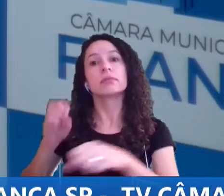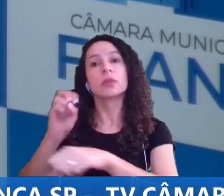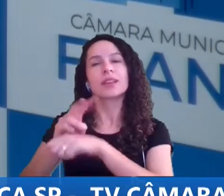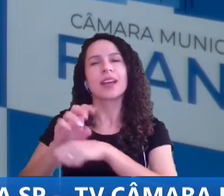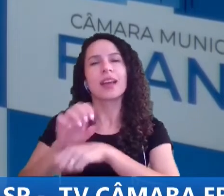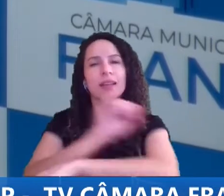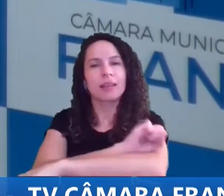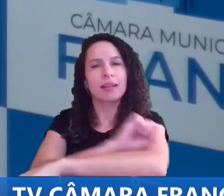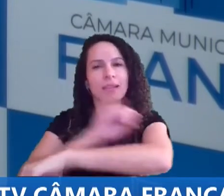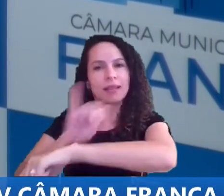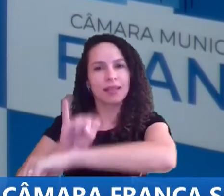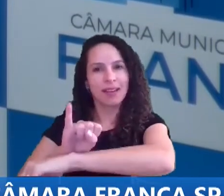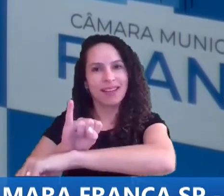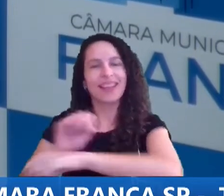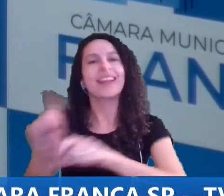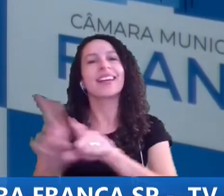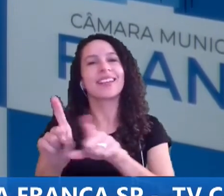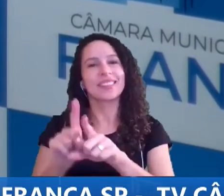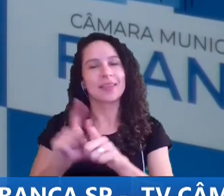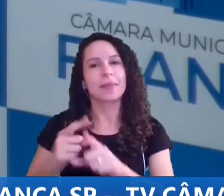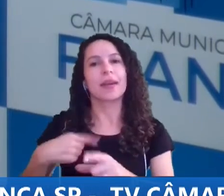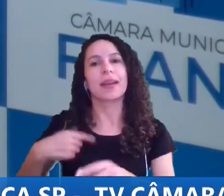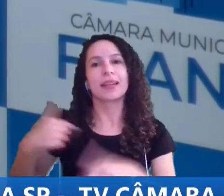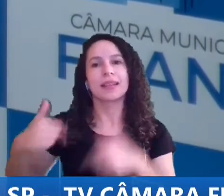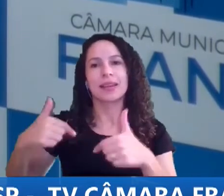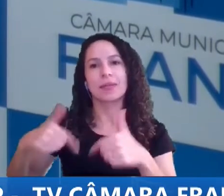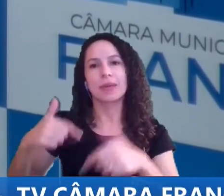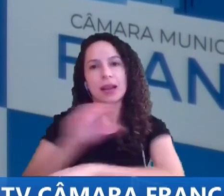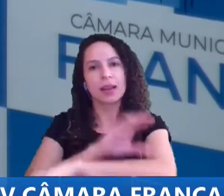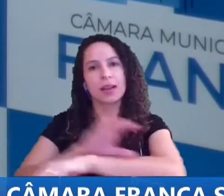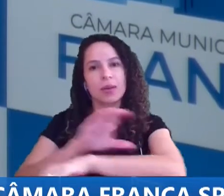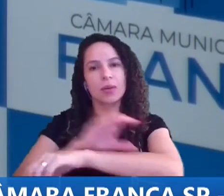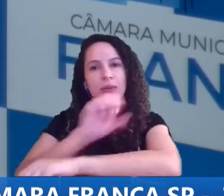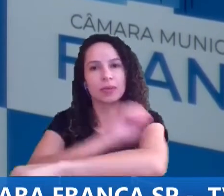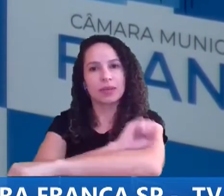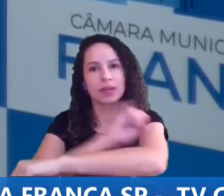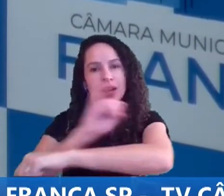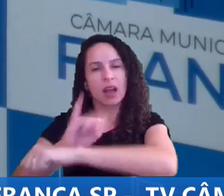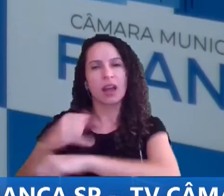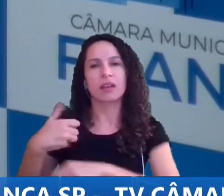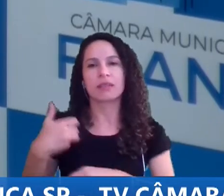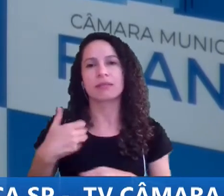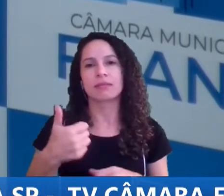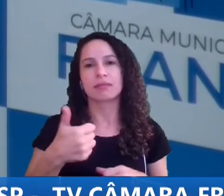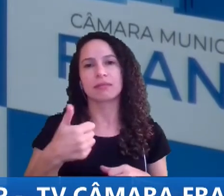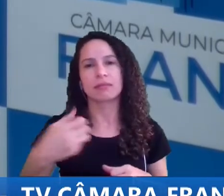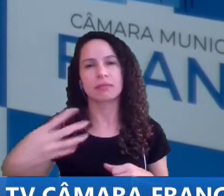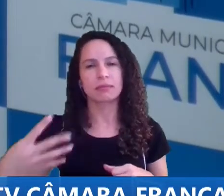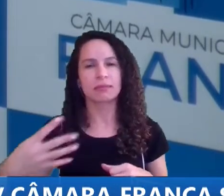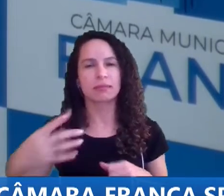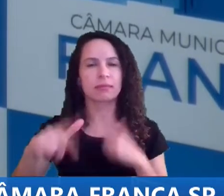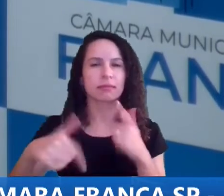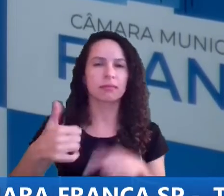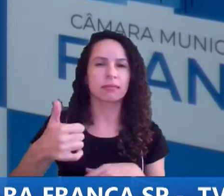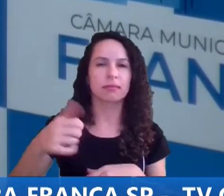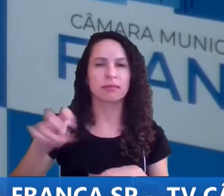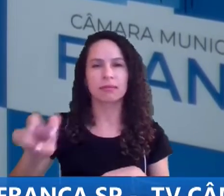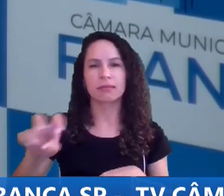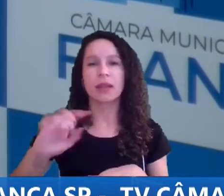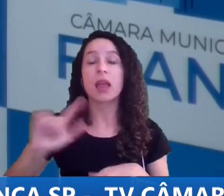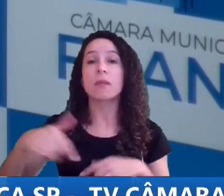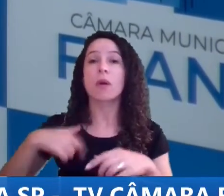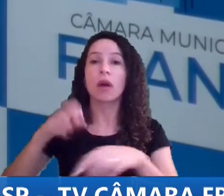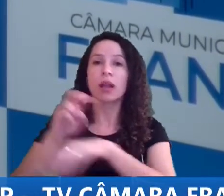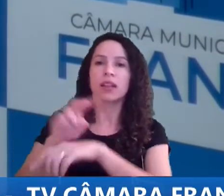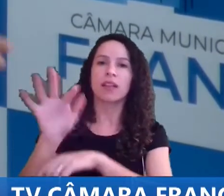sou fruto também da aprendizagem, fiz curso no Senai, ali com meus 14, 15 anos de idade, depois fui fazer faculdade em